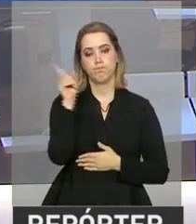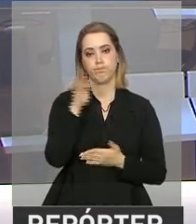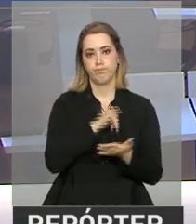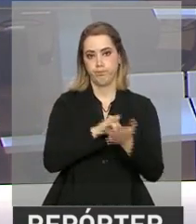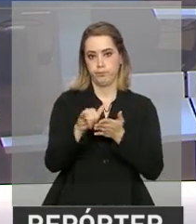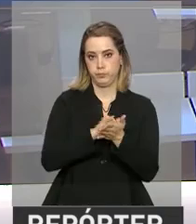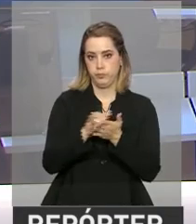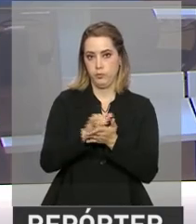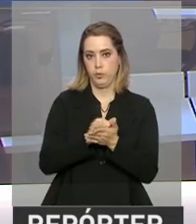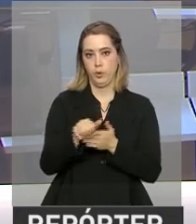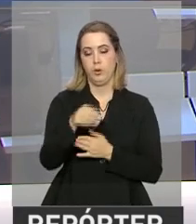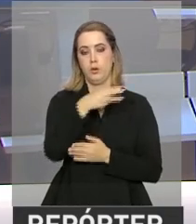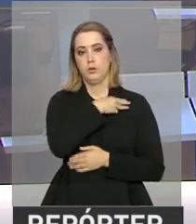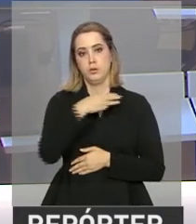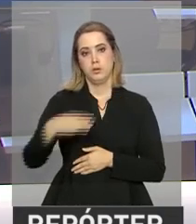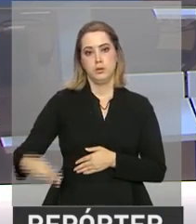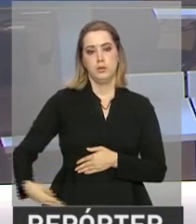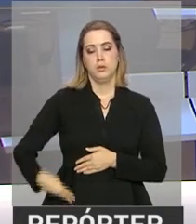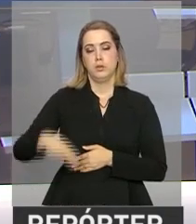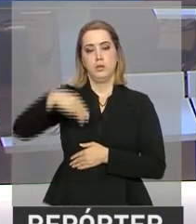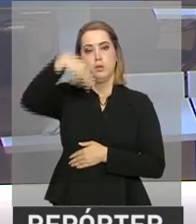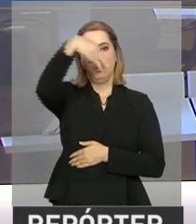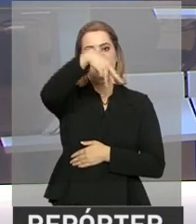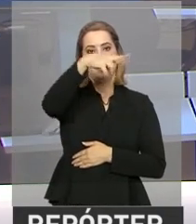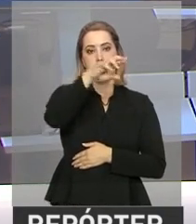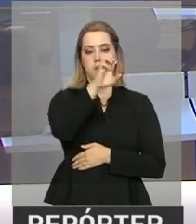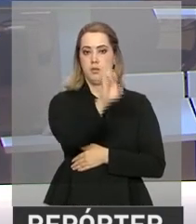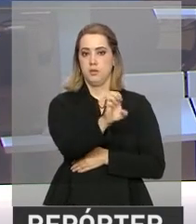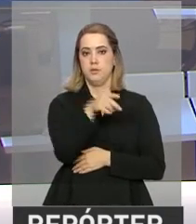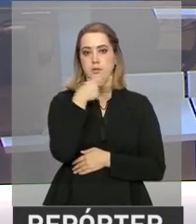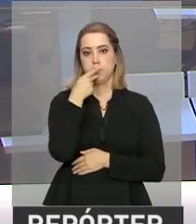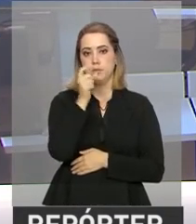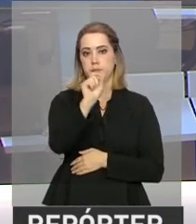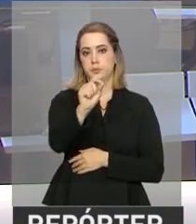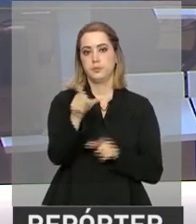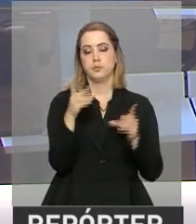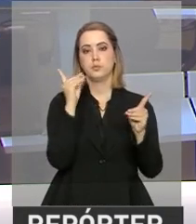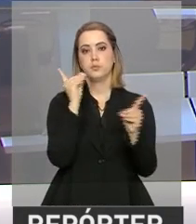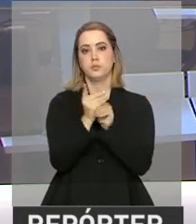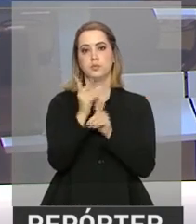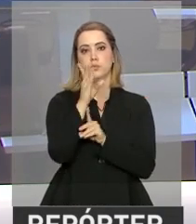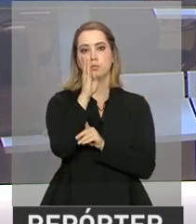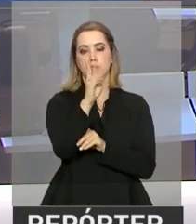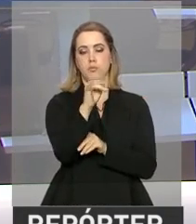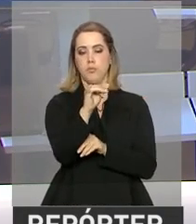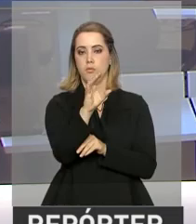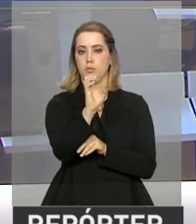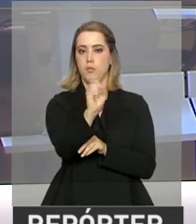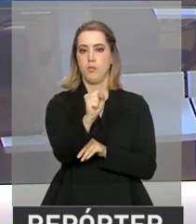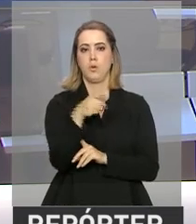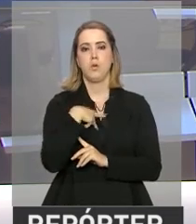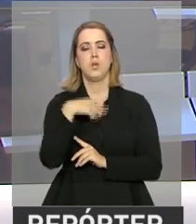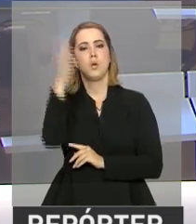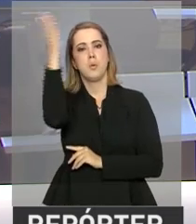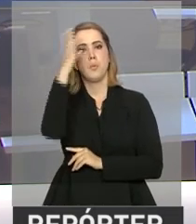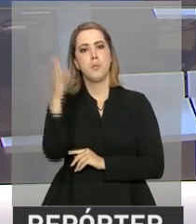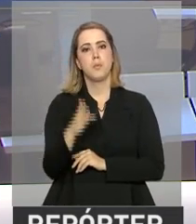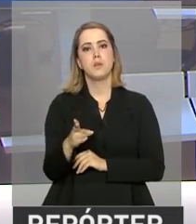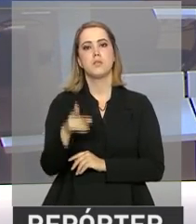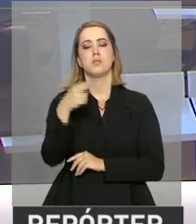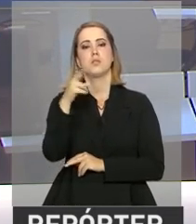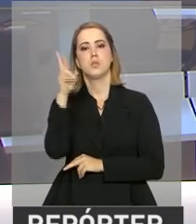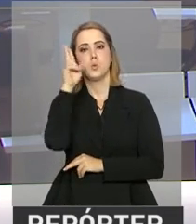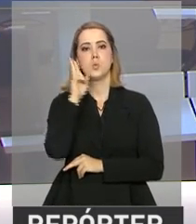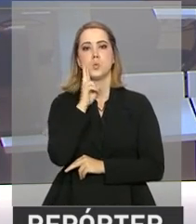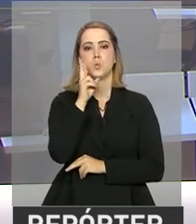ministro das relações exteriores josé serra se encontrou com representantes dos brics grupo formado por brasil rússia índia china e áfrica